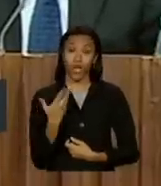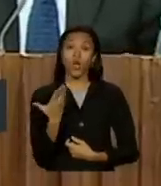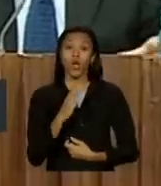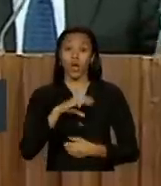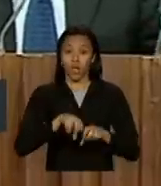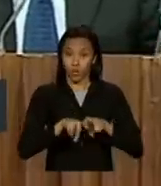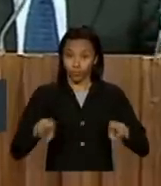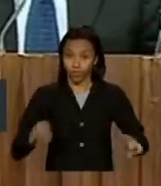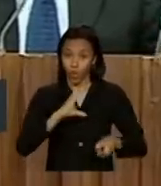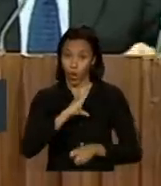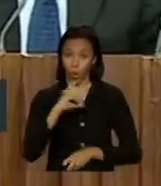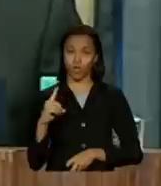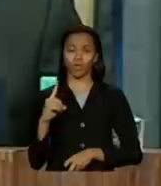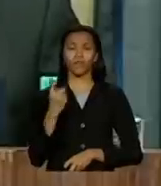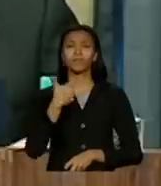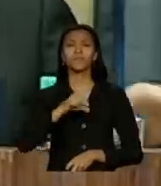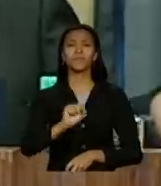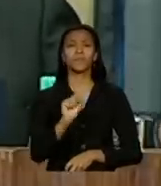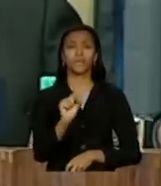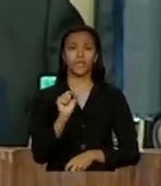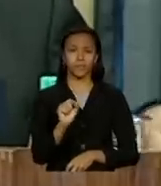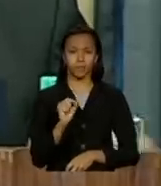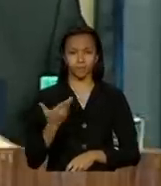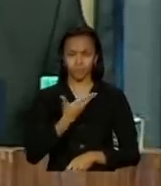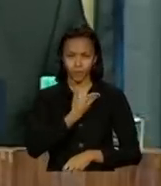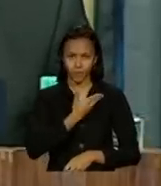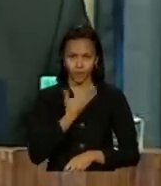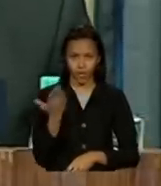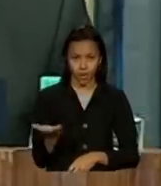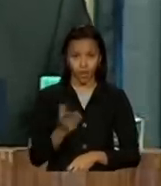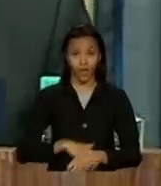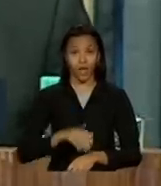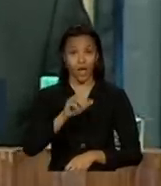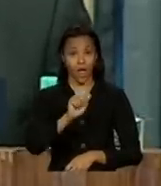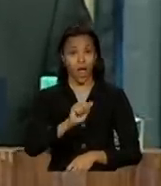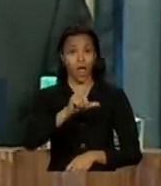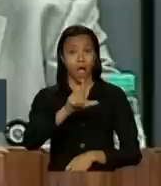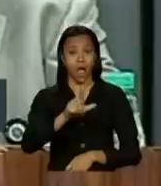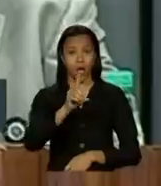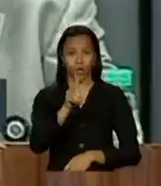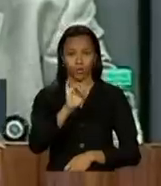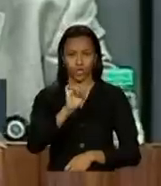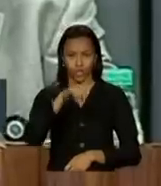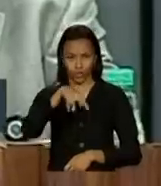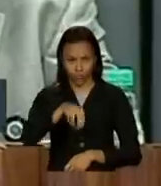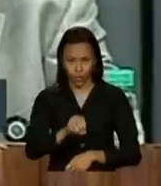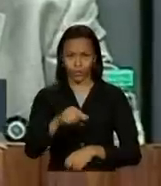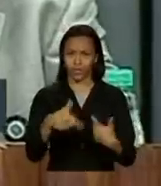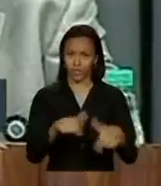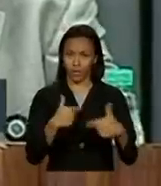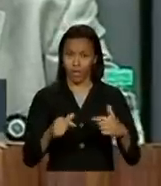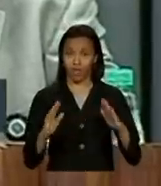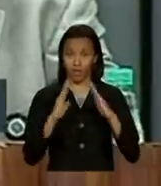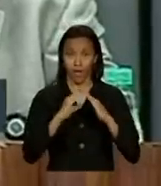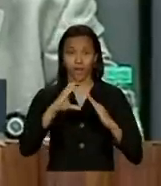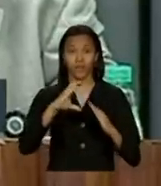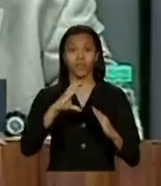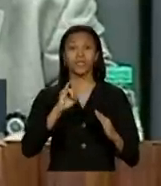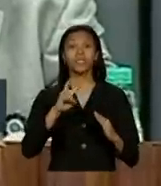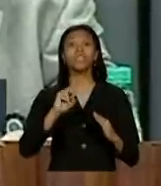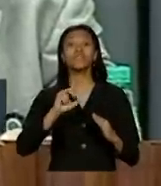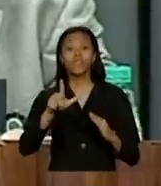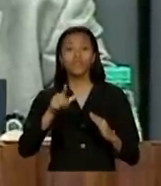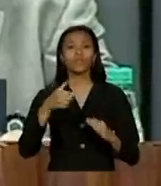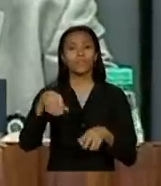coordenada mediada pelo nosso companheiro Aldino graef que trabalha na Casa Civil n Justamente na